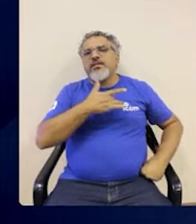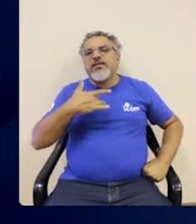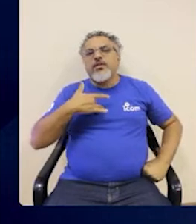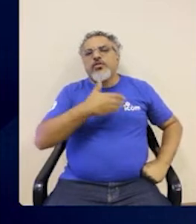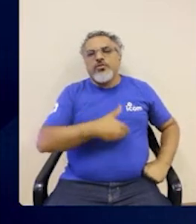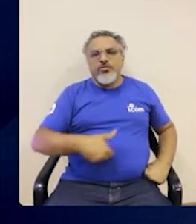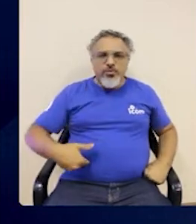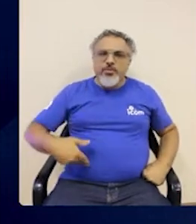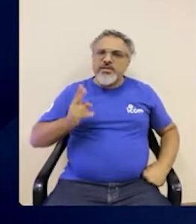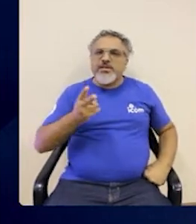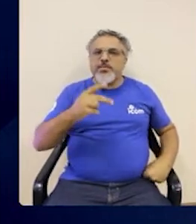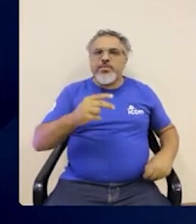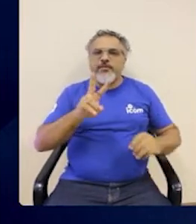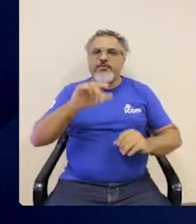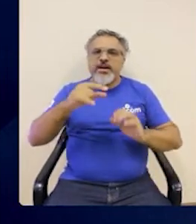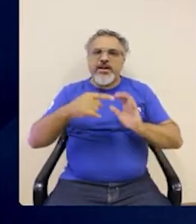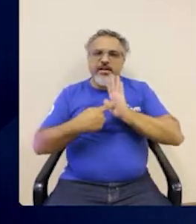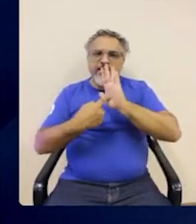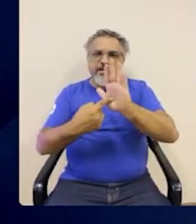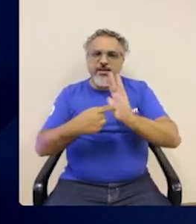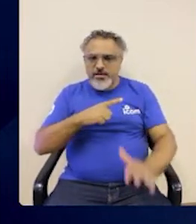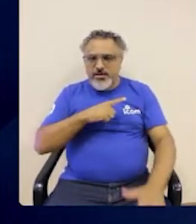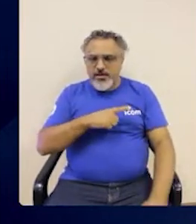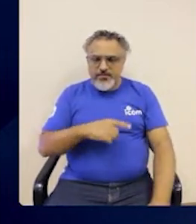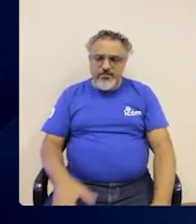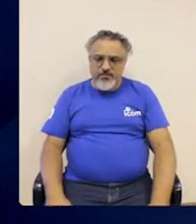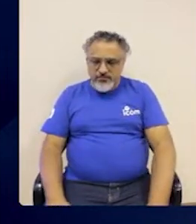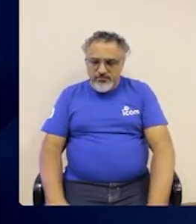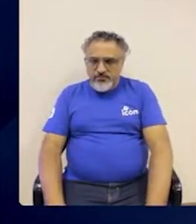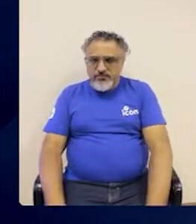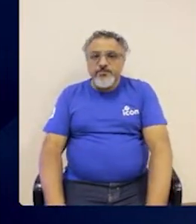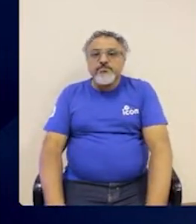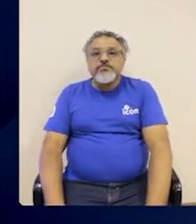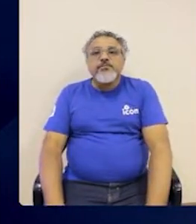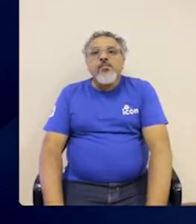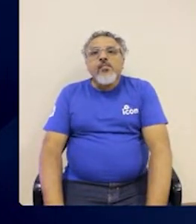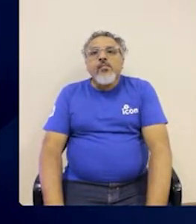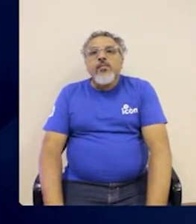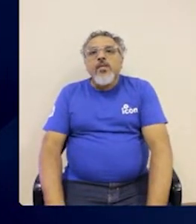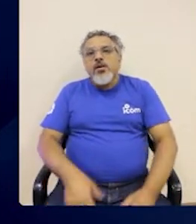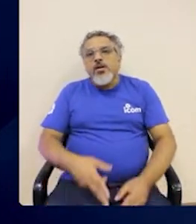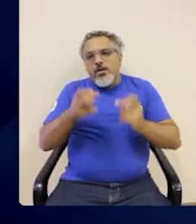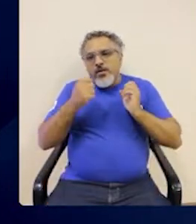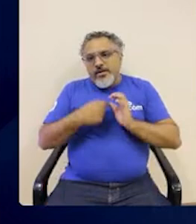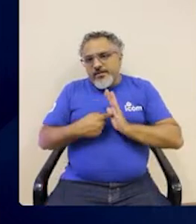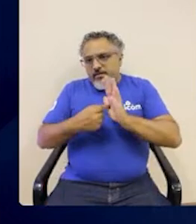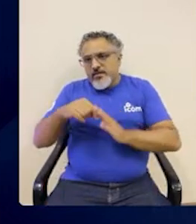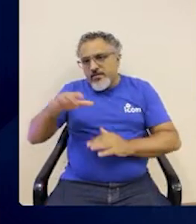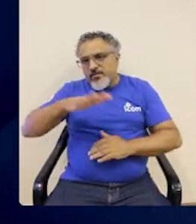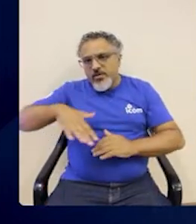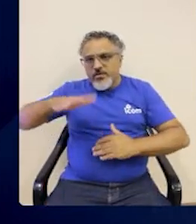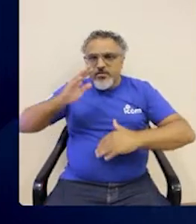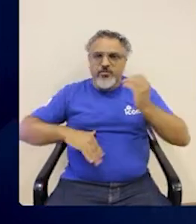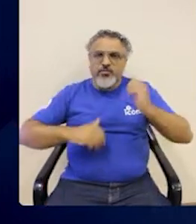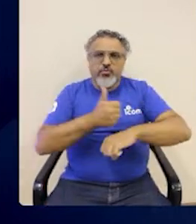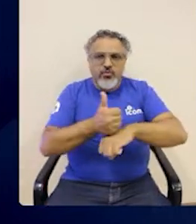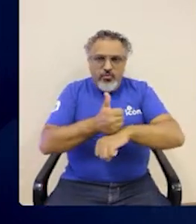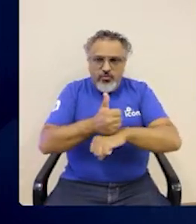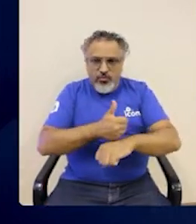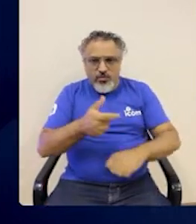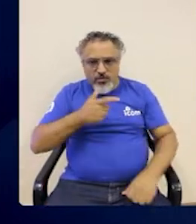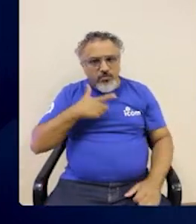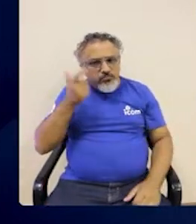aparecendo. Trazendo um pouco das percepções, né, dessa prática no serviço público, alguma das possibilidades